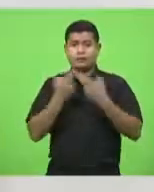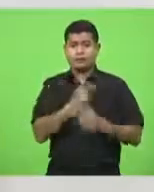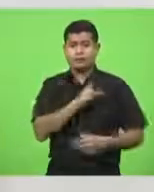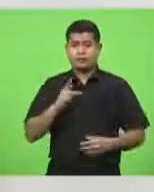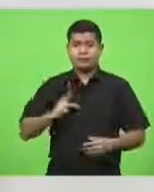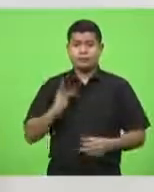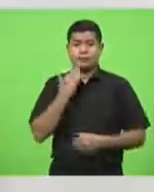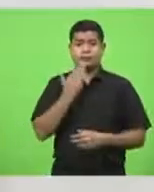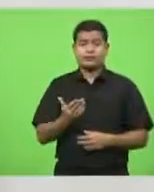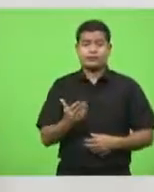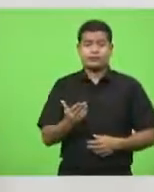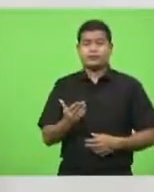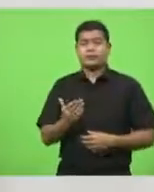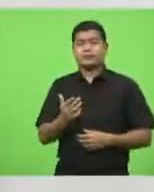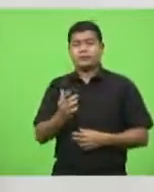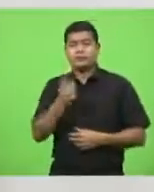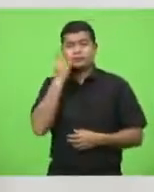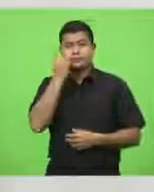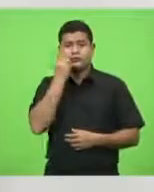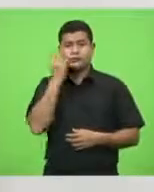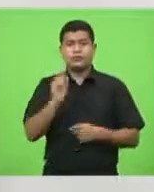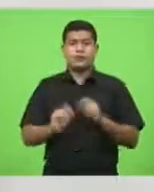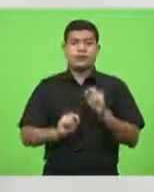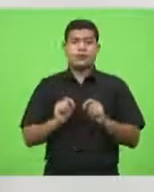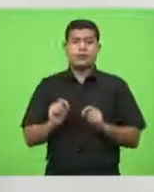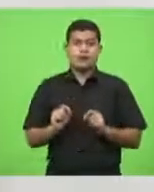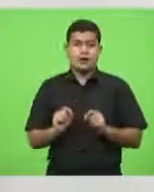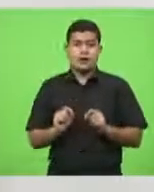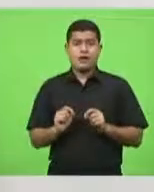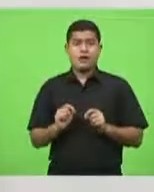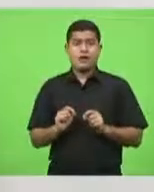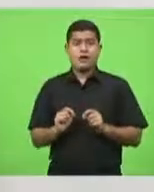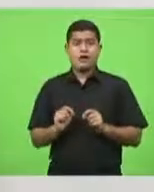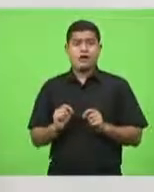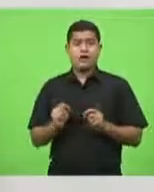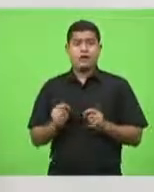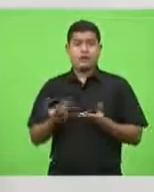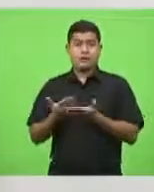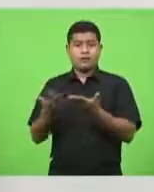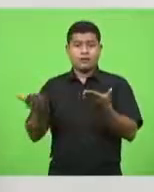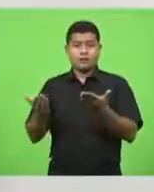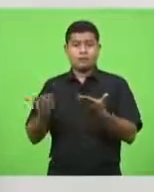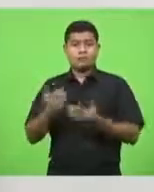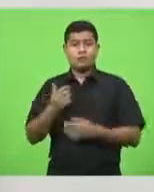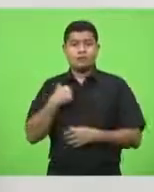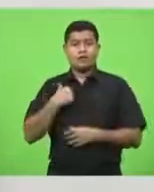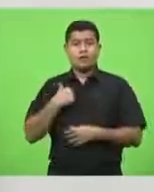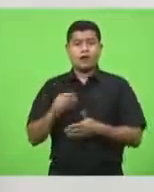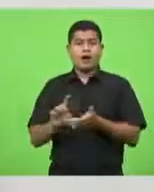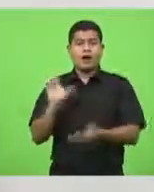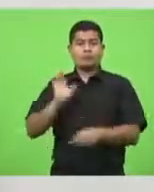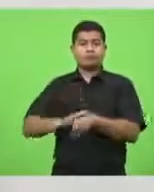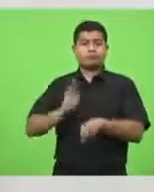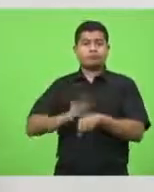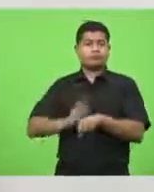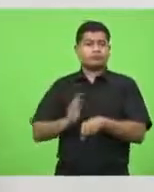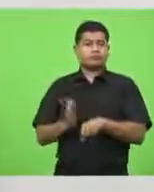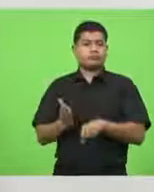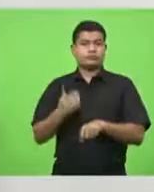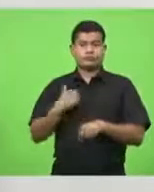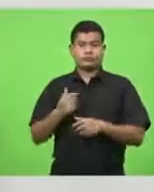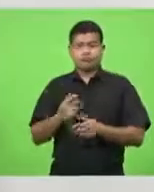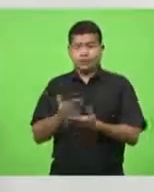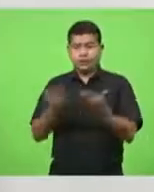então, o deputado pediu uma diligência de uma audiência pública, onde essas pessoas que vão responder